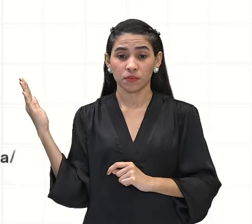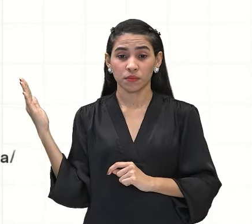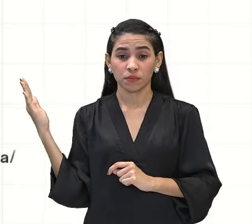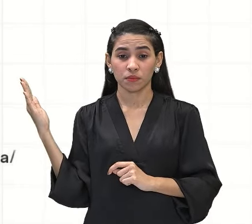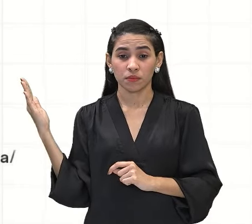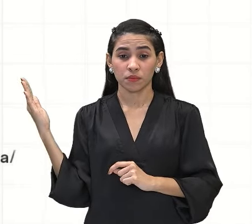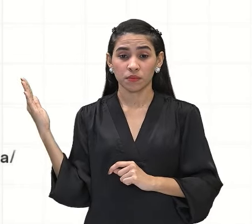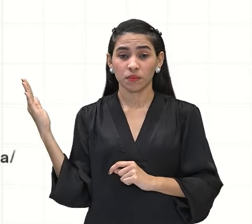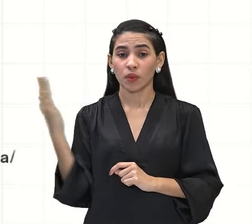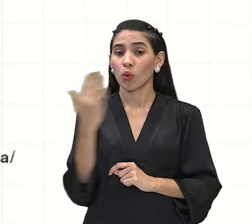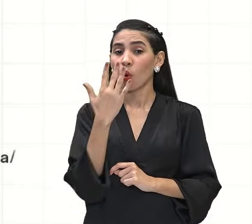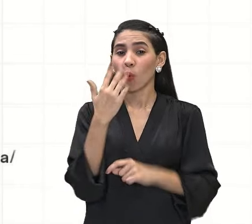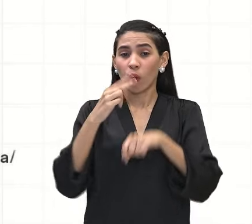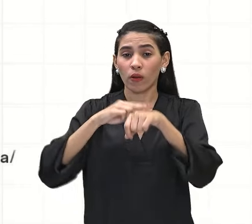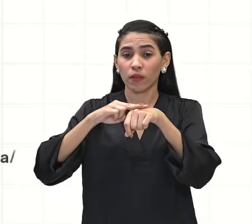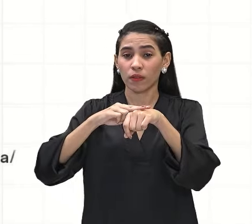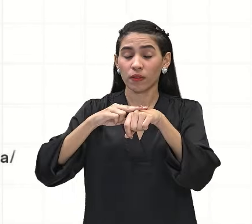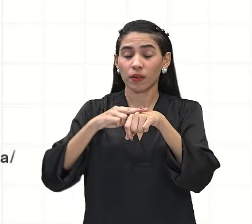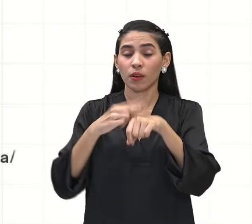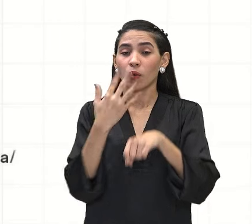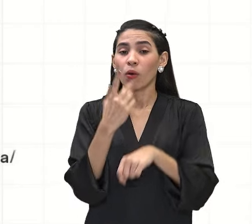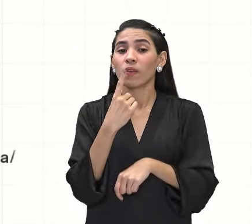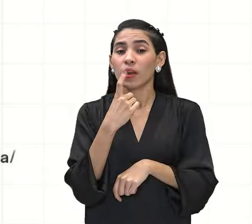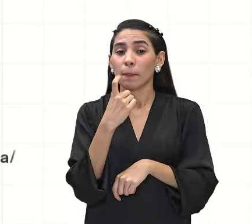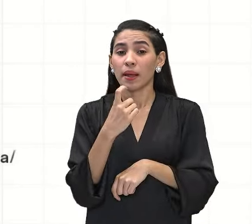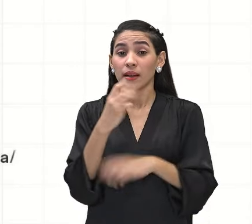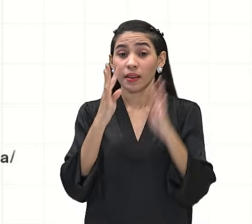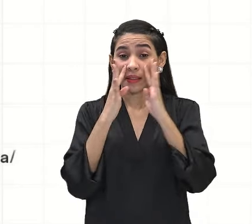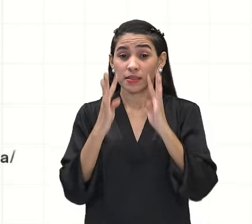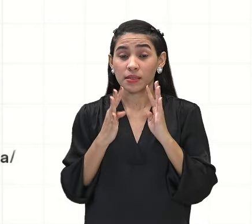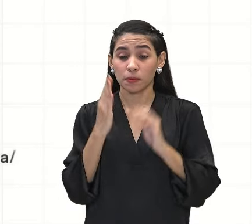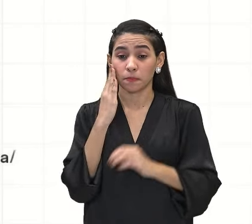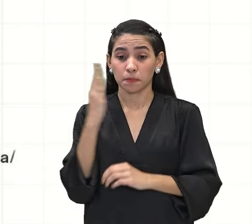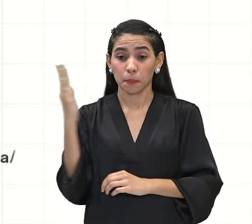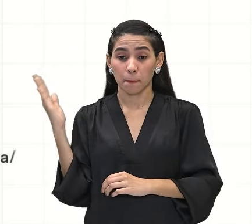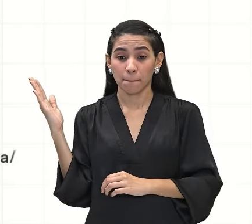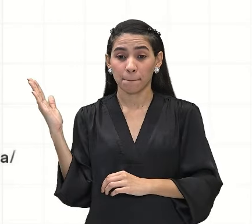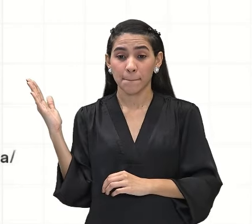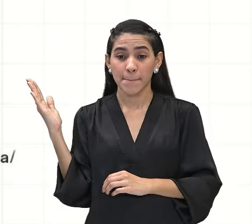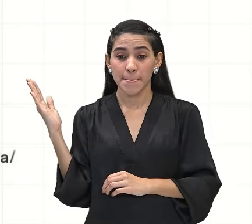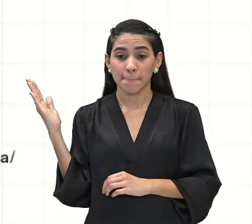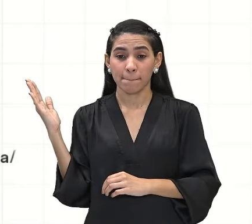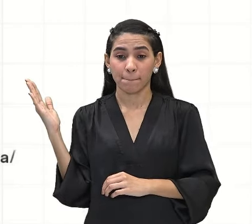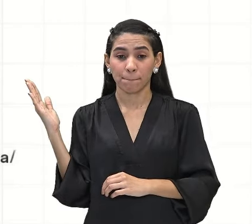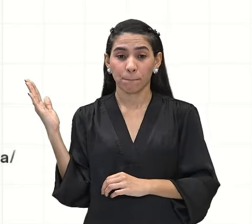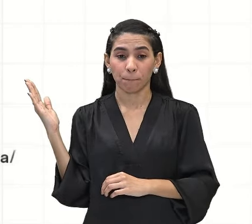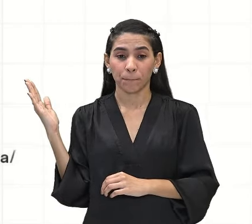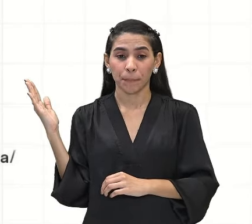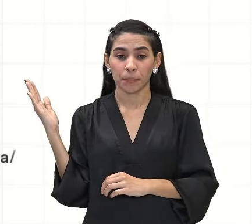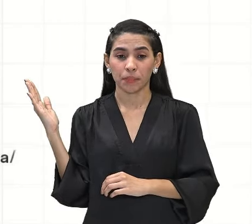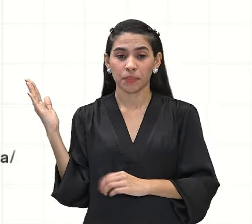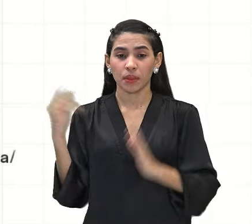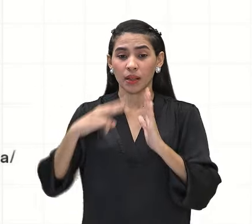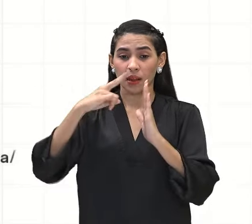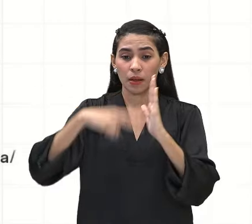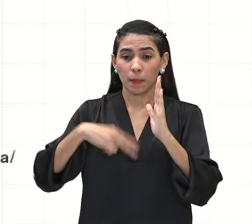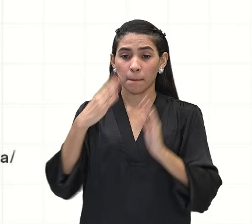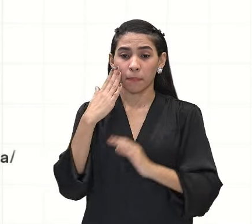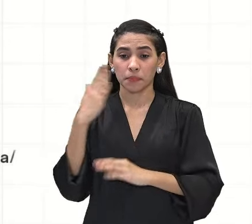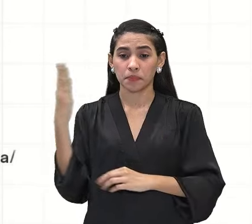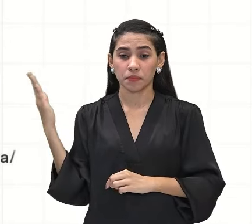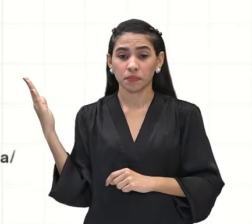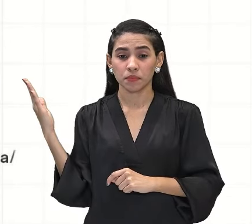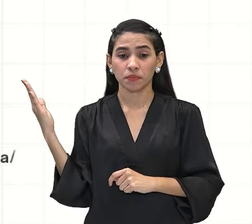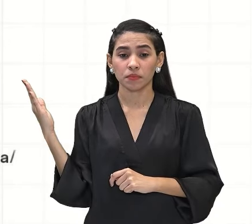pista em dois extremos é de 100 m um motorista que completar uma volta